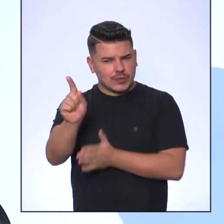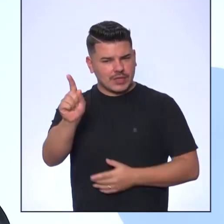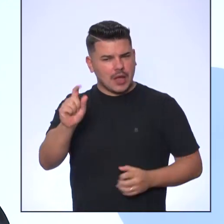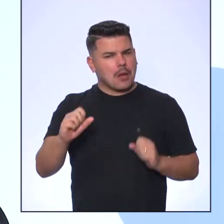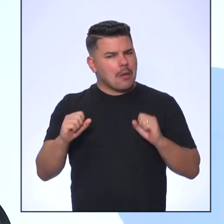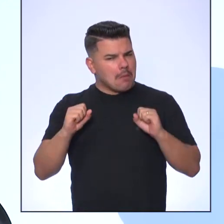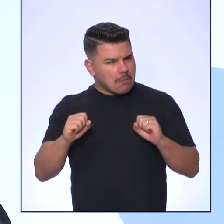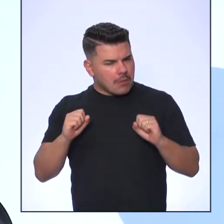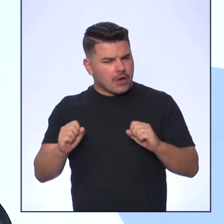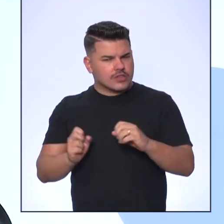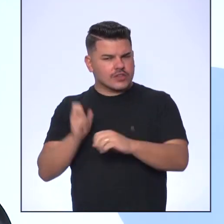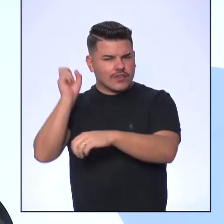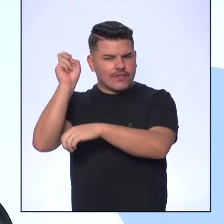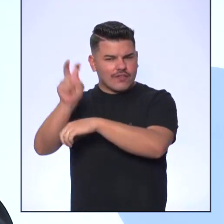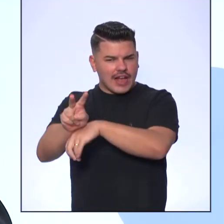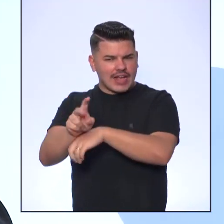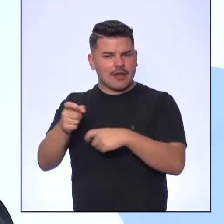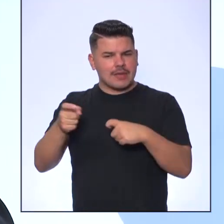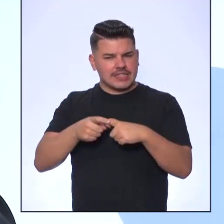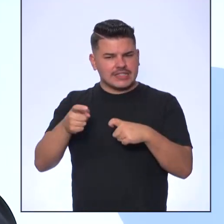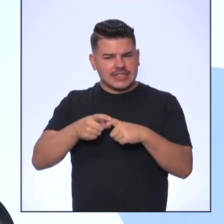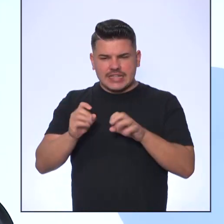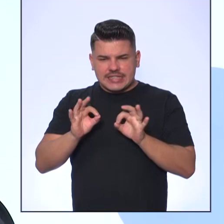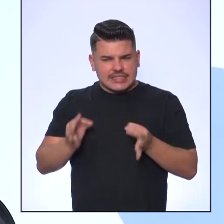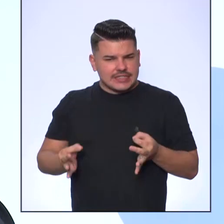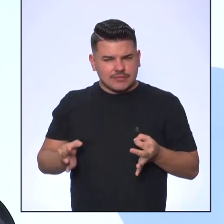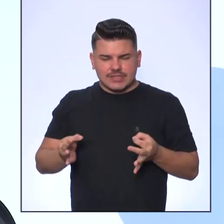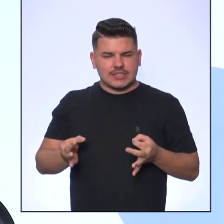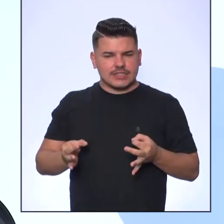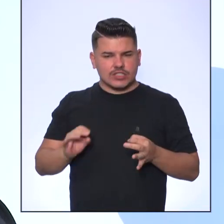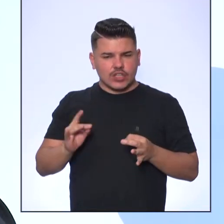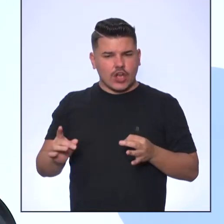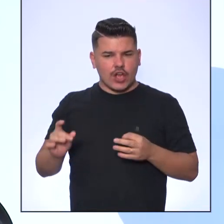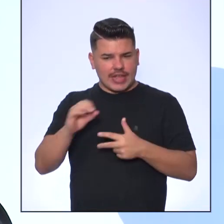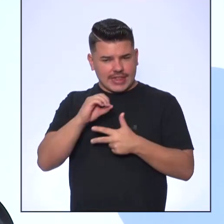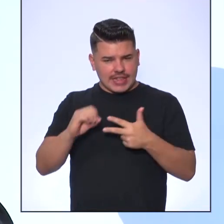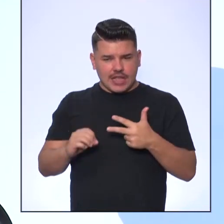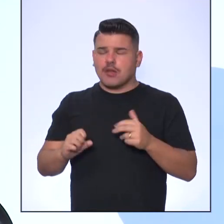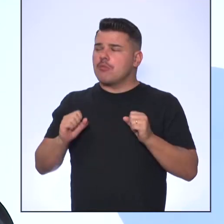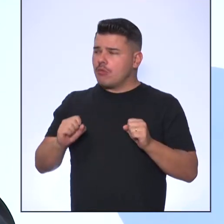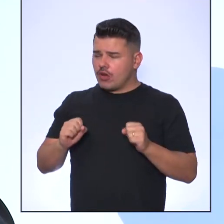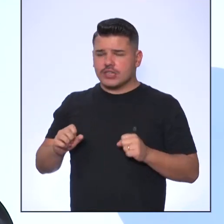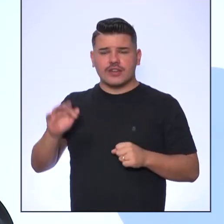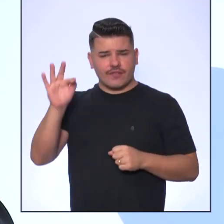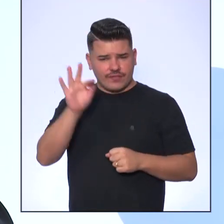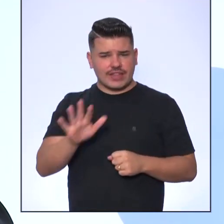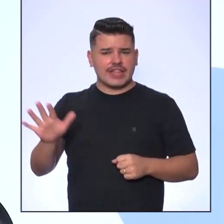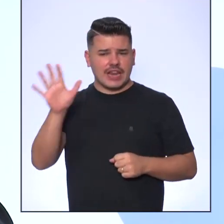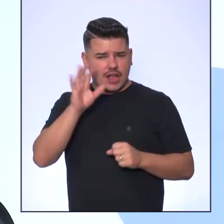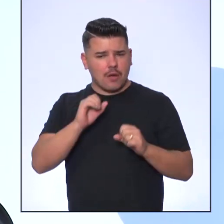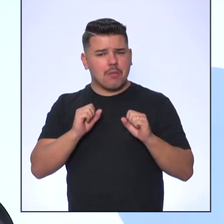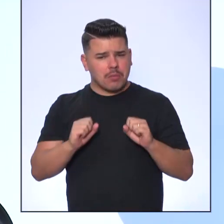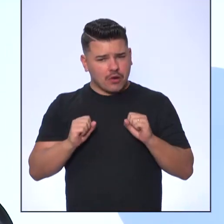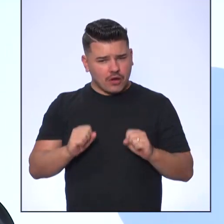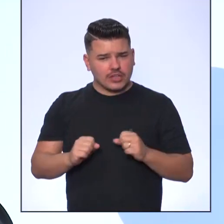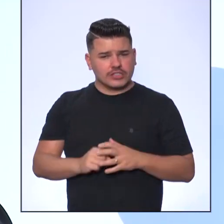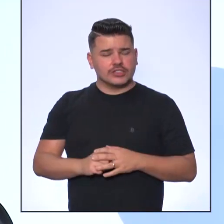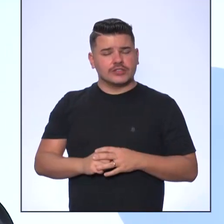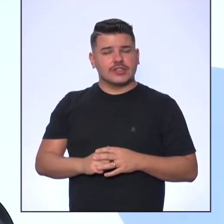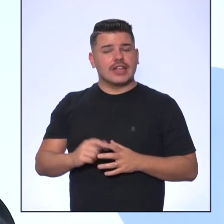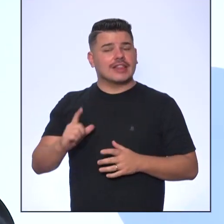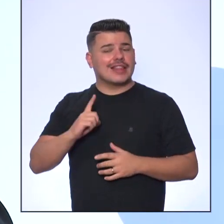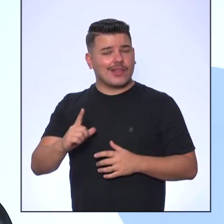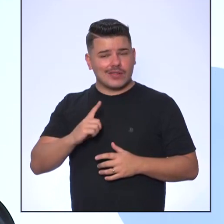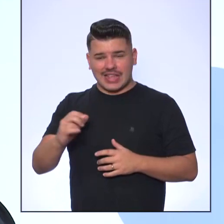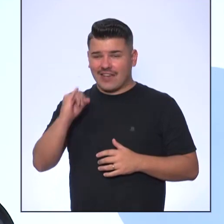em medicina só pelo Enem? Pode sim. Se for numa universidade federal, super pode. Aqui eu preciso fazer uma correção, viu,